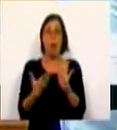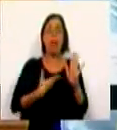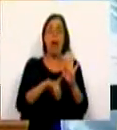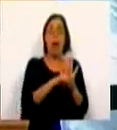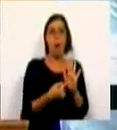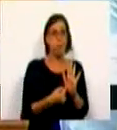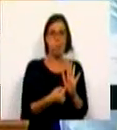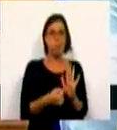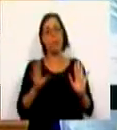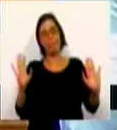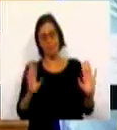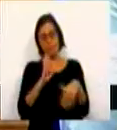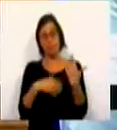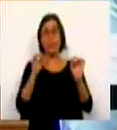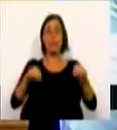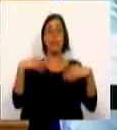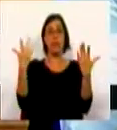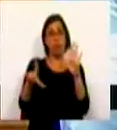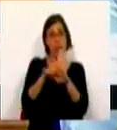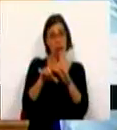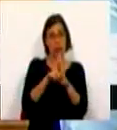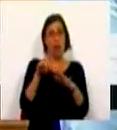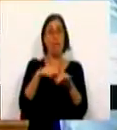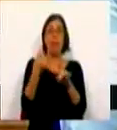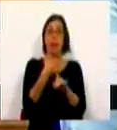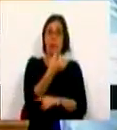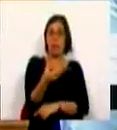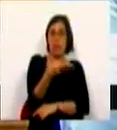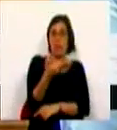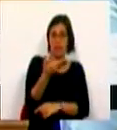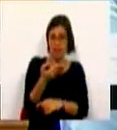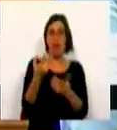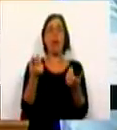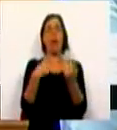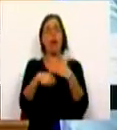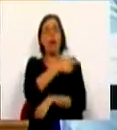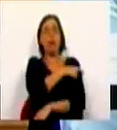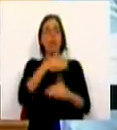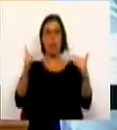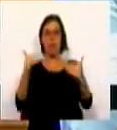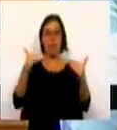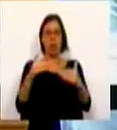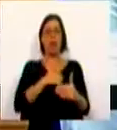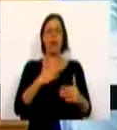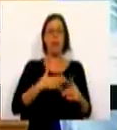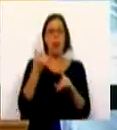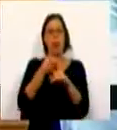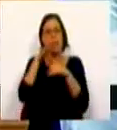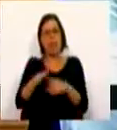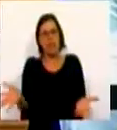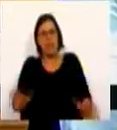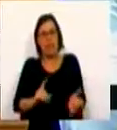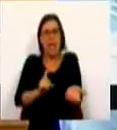decreto-lei. Depois das iniciativas legislativas tomadas em 2017, sobre a representação equilibrada nas empresas, o combate à